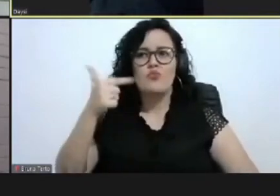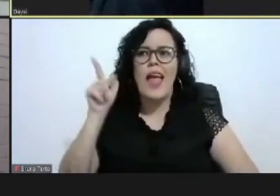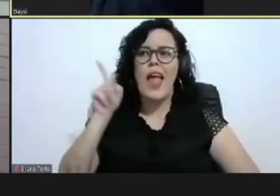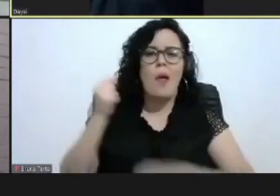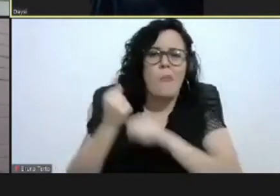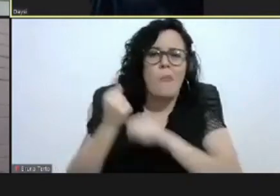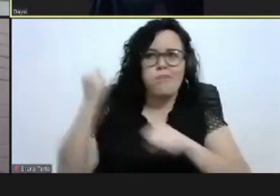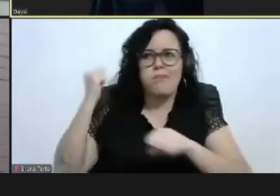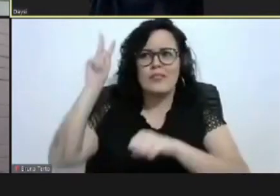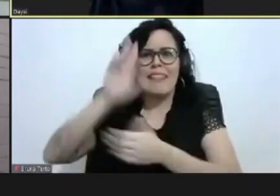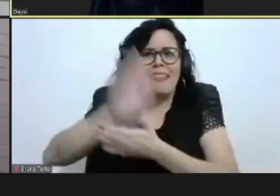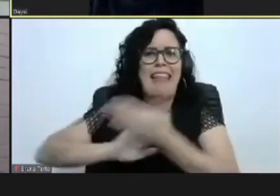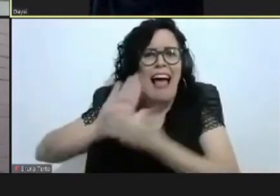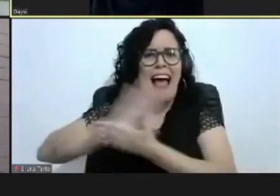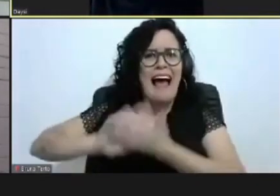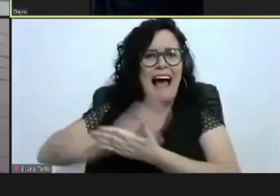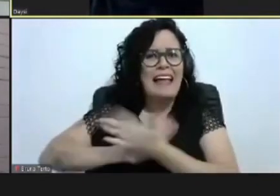muito